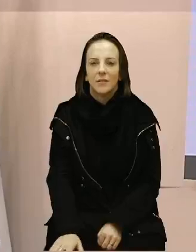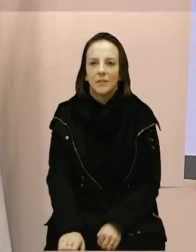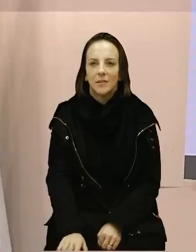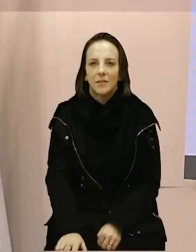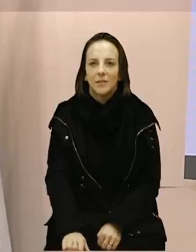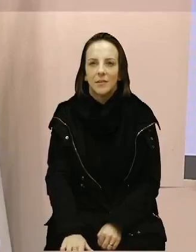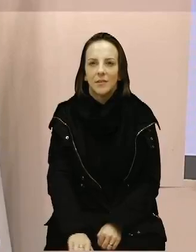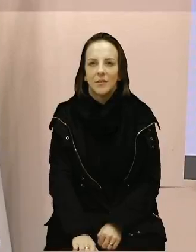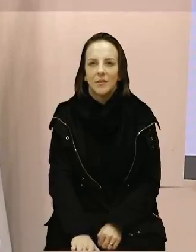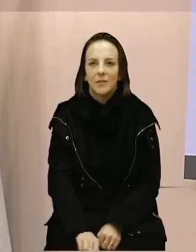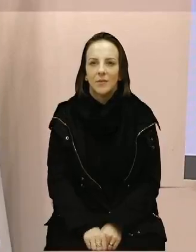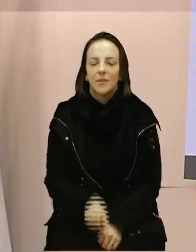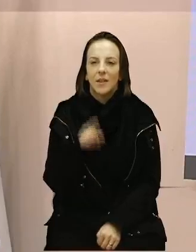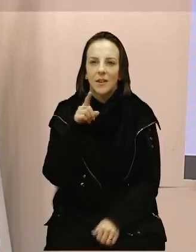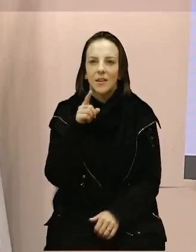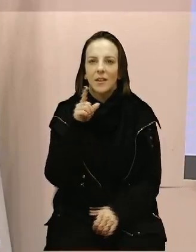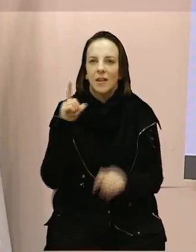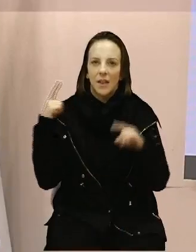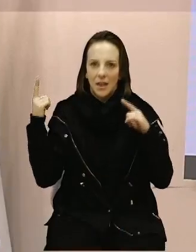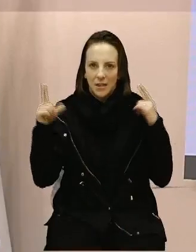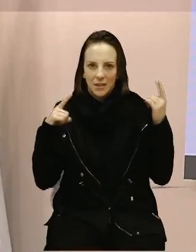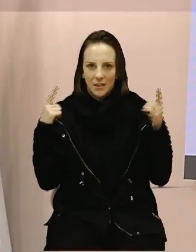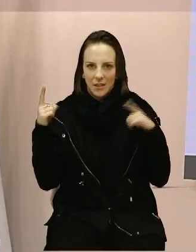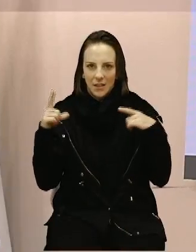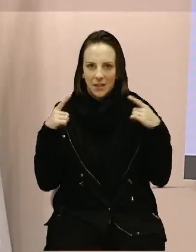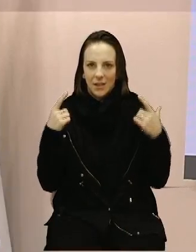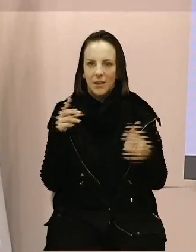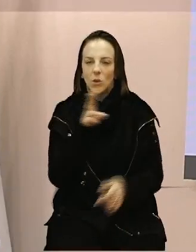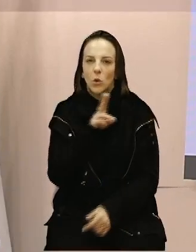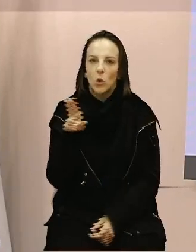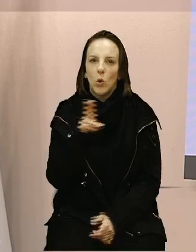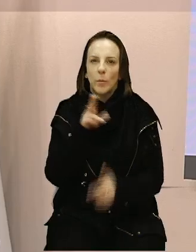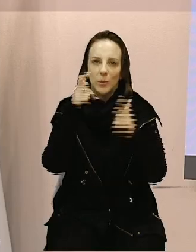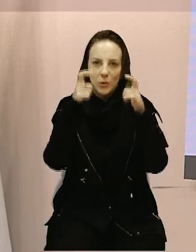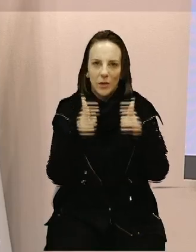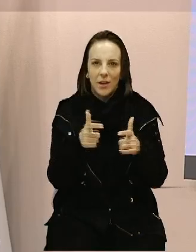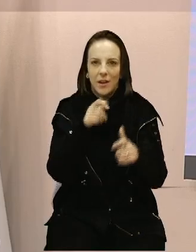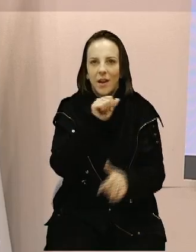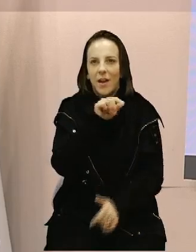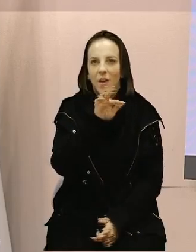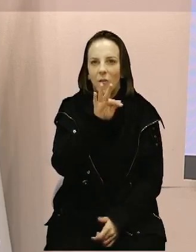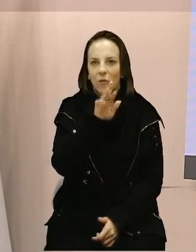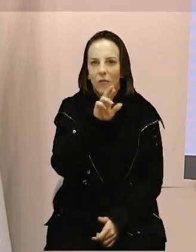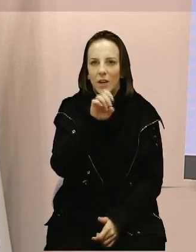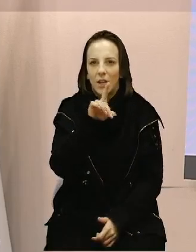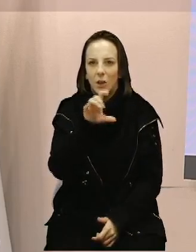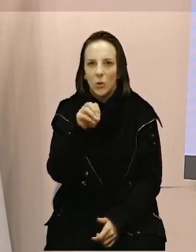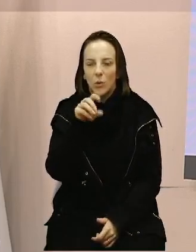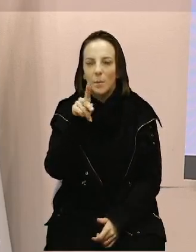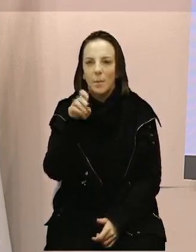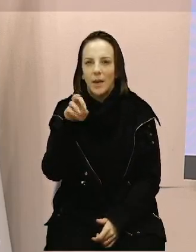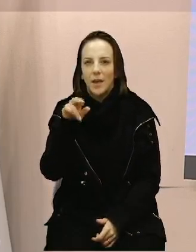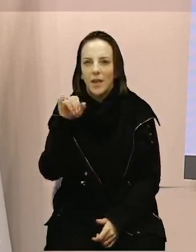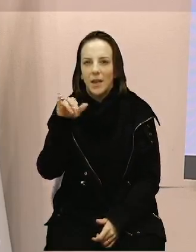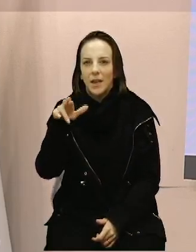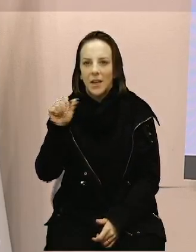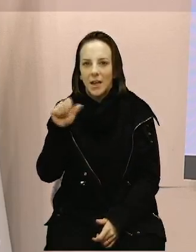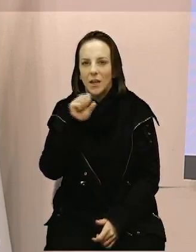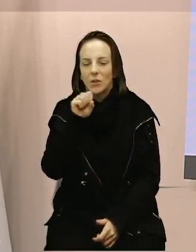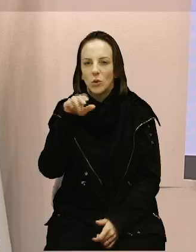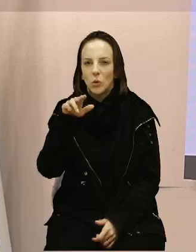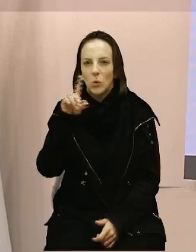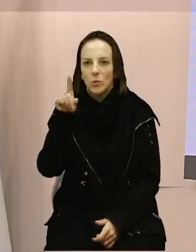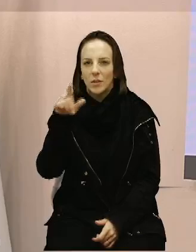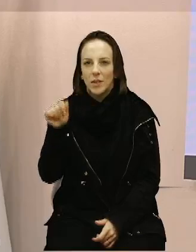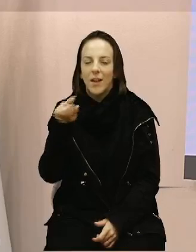Aí a área de lazer, lá leva o nome de Alfredo Pereira de Souza, e agora o depois, né, toda essa pintura maravilhosa que tem